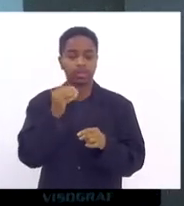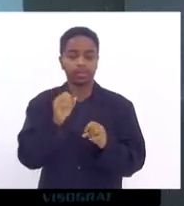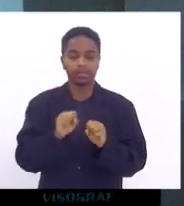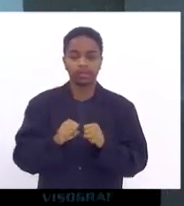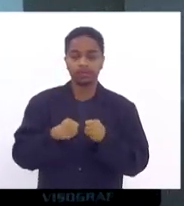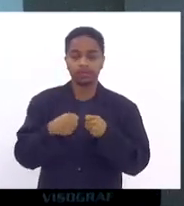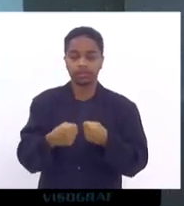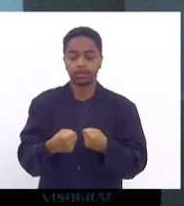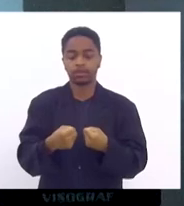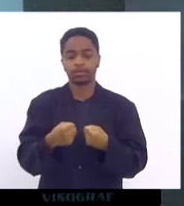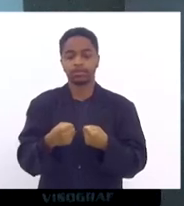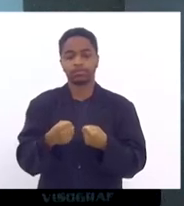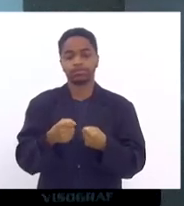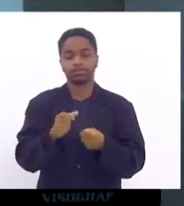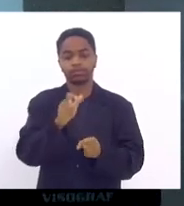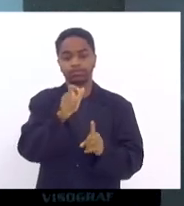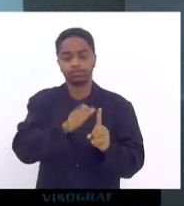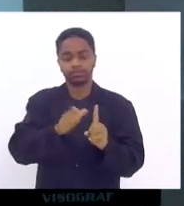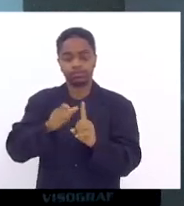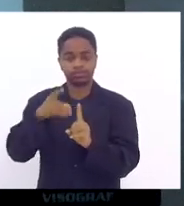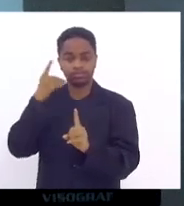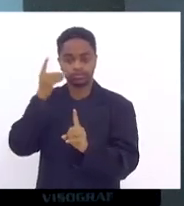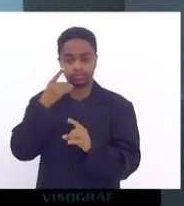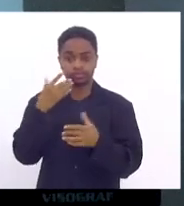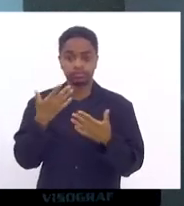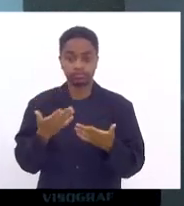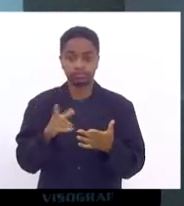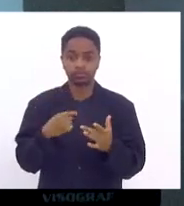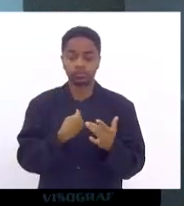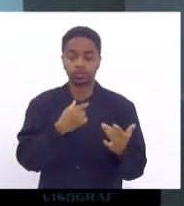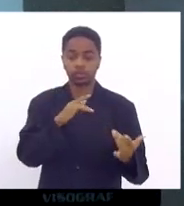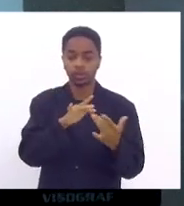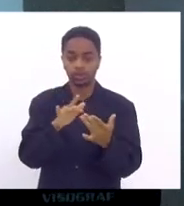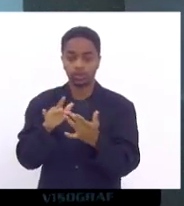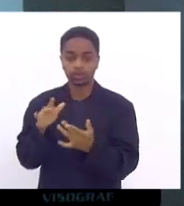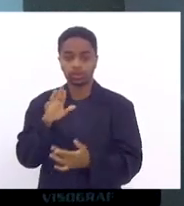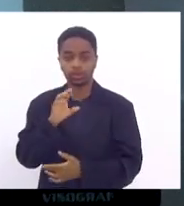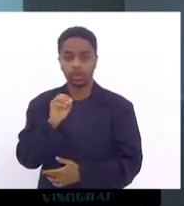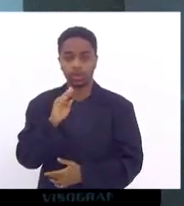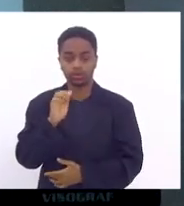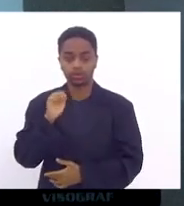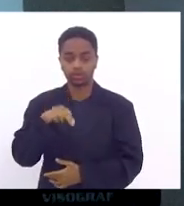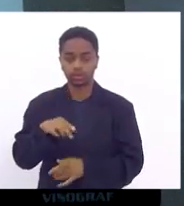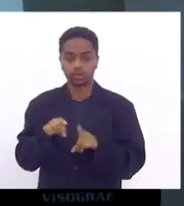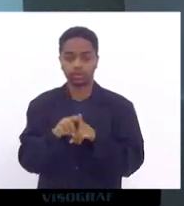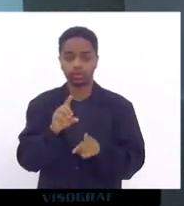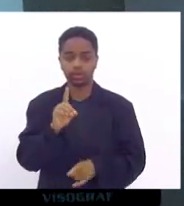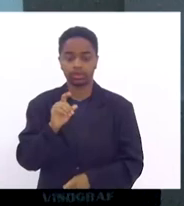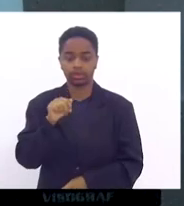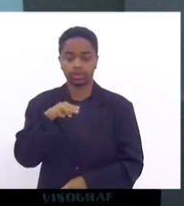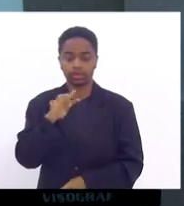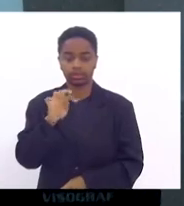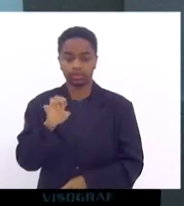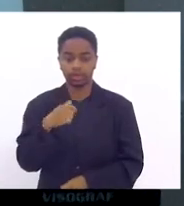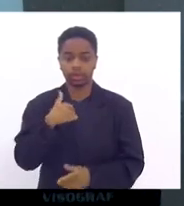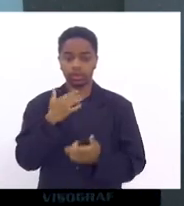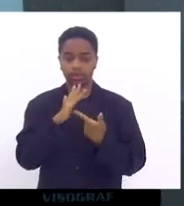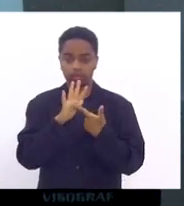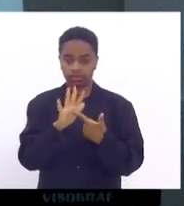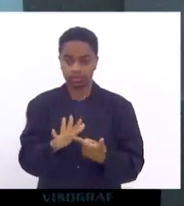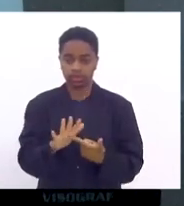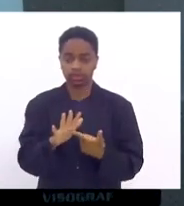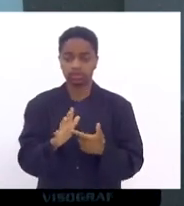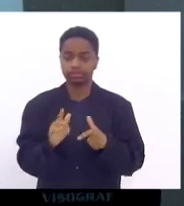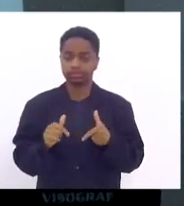parlamentares né inclusive Esse foi um dos contatos que nós fizemos aqui com o Dr Robson Dr Dante né eem que eu eh mostrei né que esse tipo de